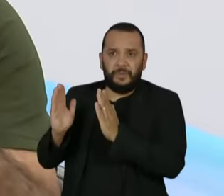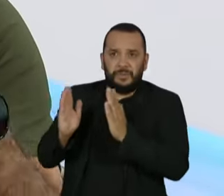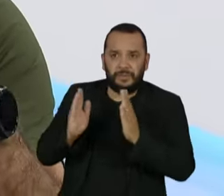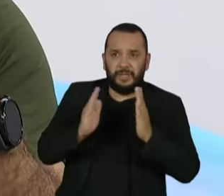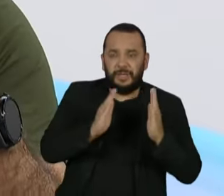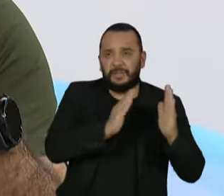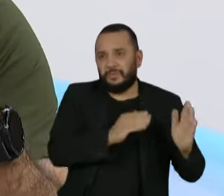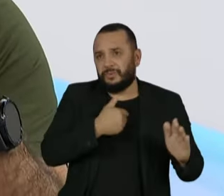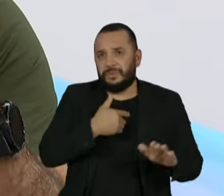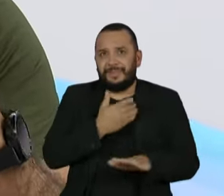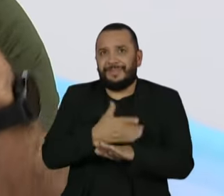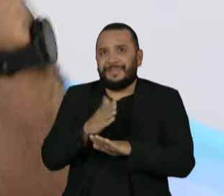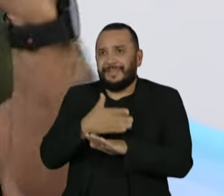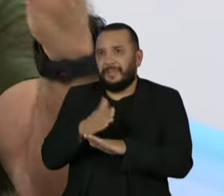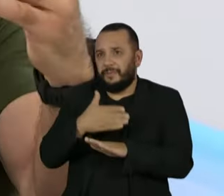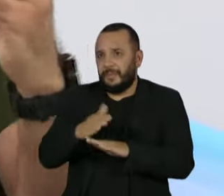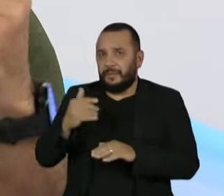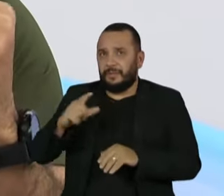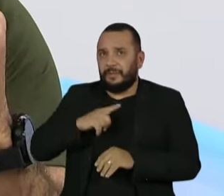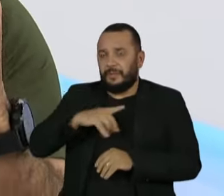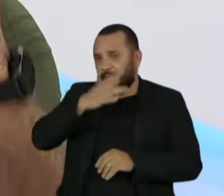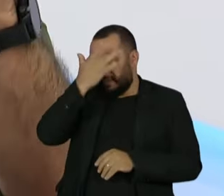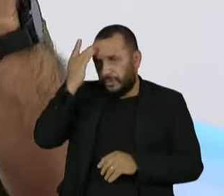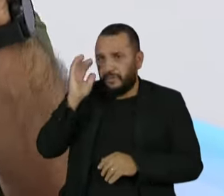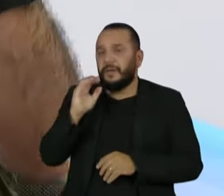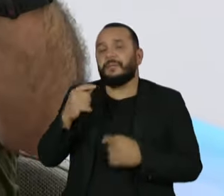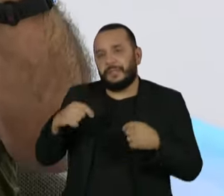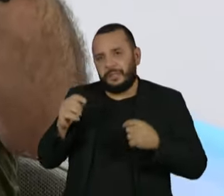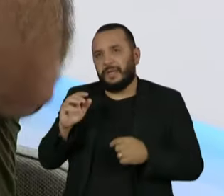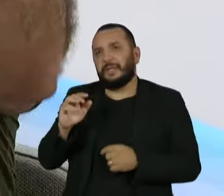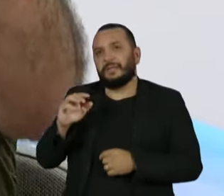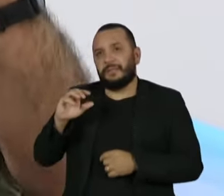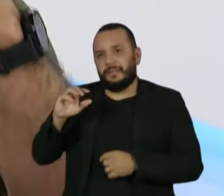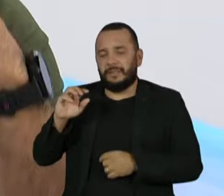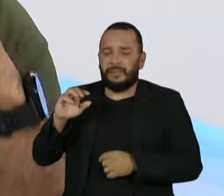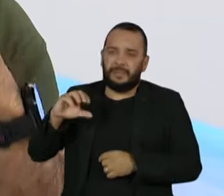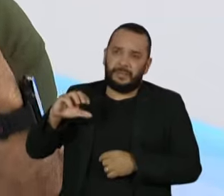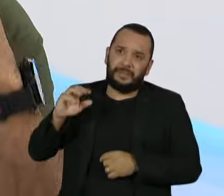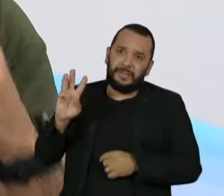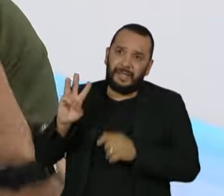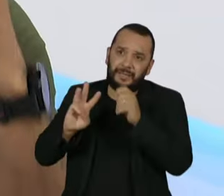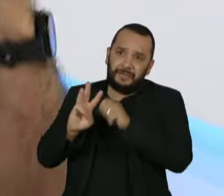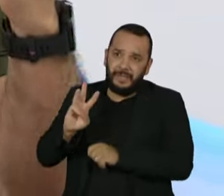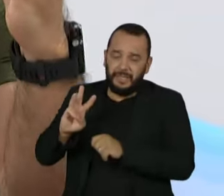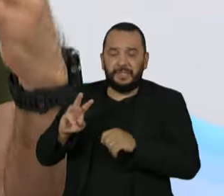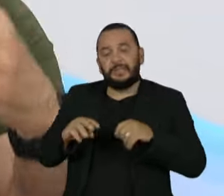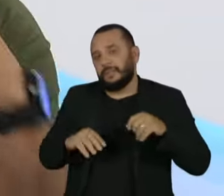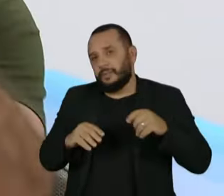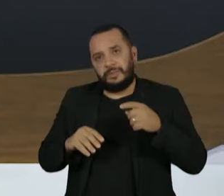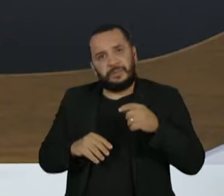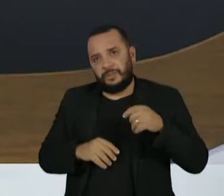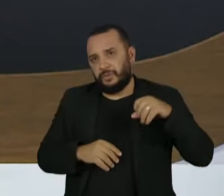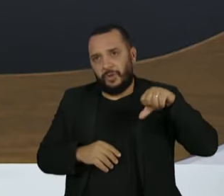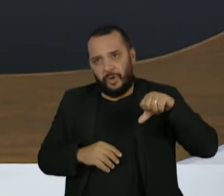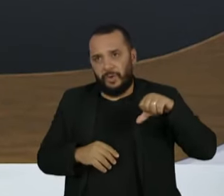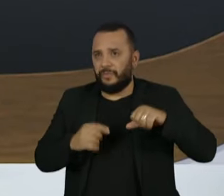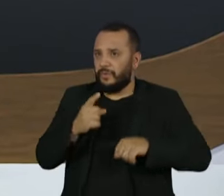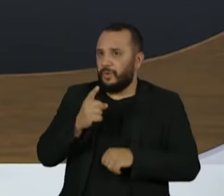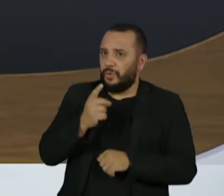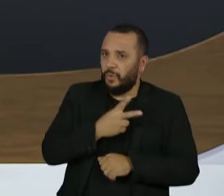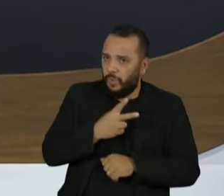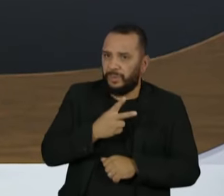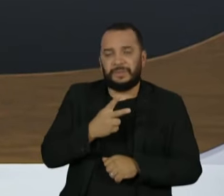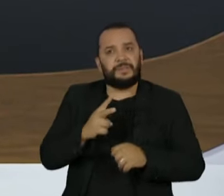Treinamento tem gente que vai precisar de três meses de treinamento de 6 de 9 de 12 tem gente que nem o treinamento adianta porque aquela profissão